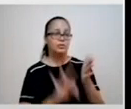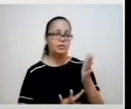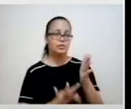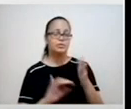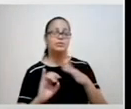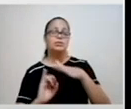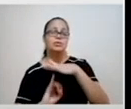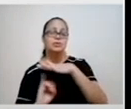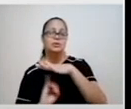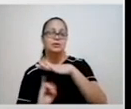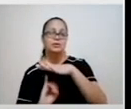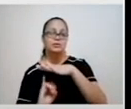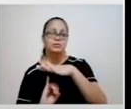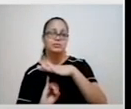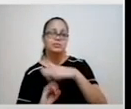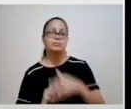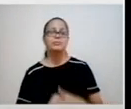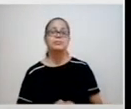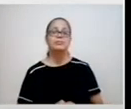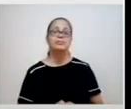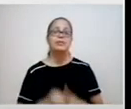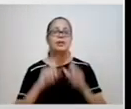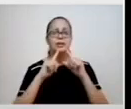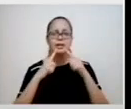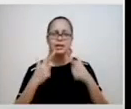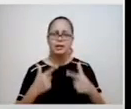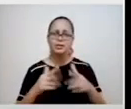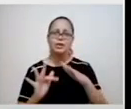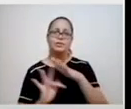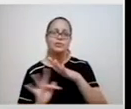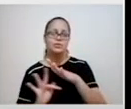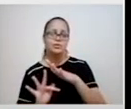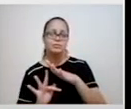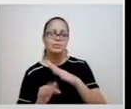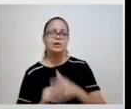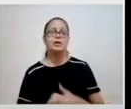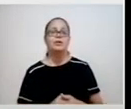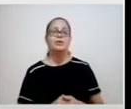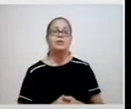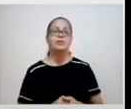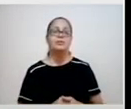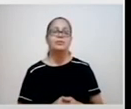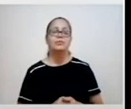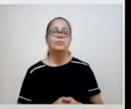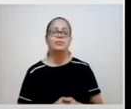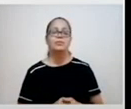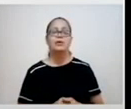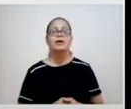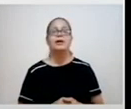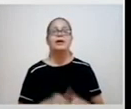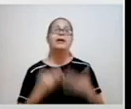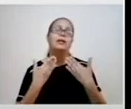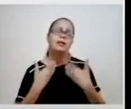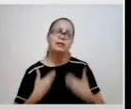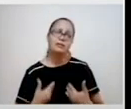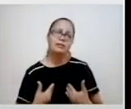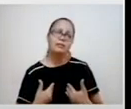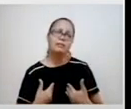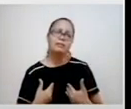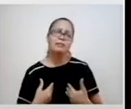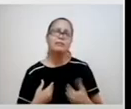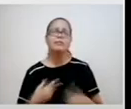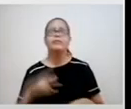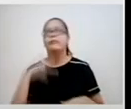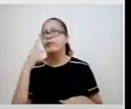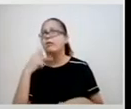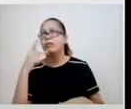escrevam para ele um sinônimo na linguagem formal. Então, qual que é a gíria? Né? Quando eu falo assim, a hora que ela cansa de ficar se prometendo, ela fala,